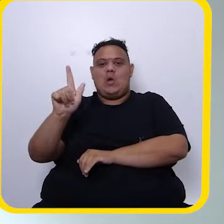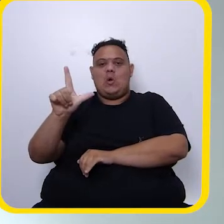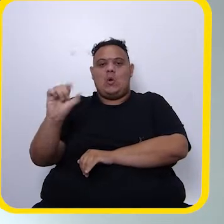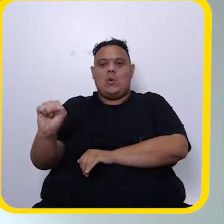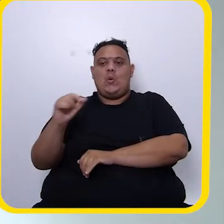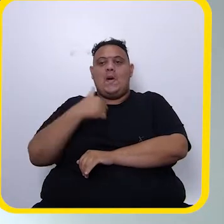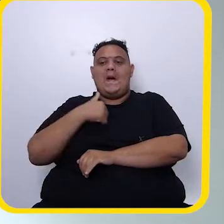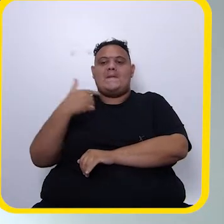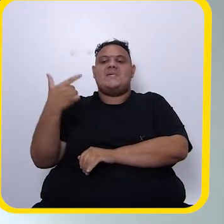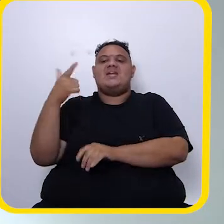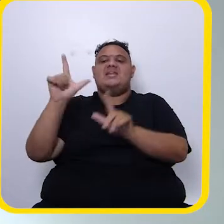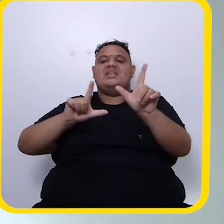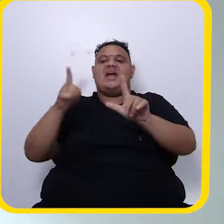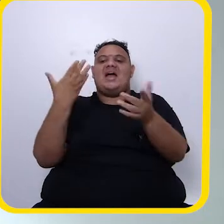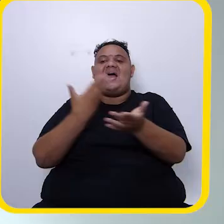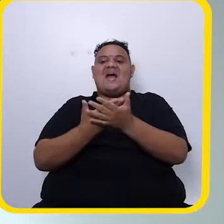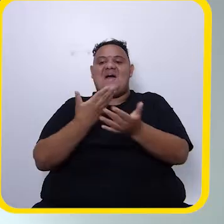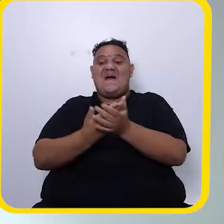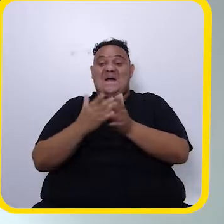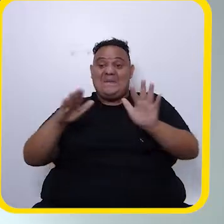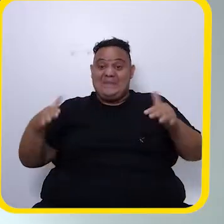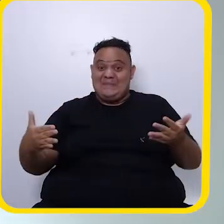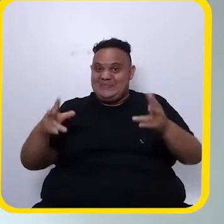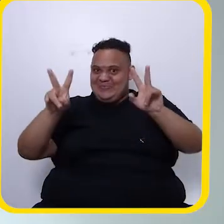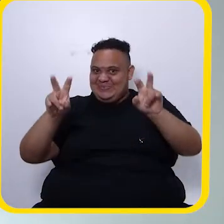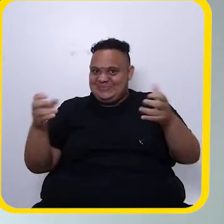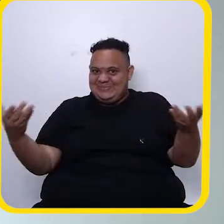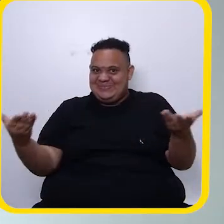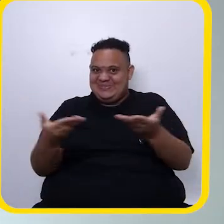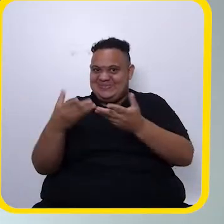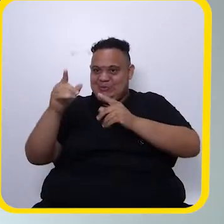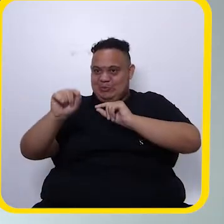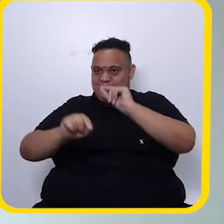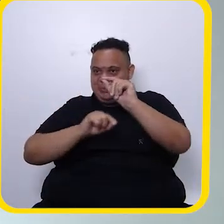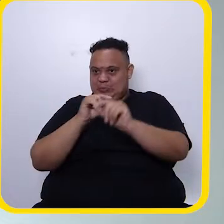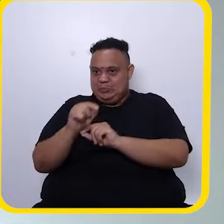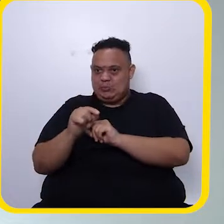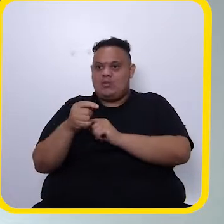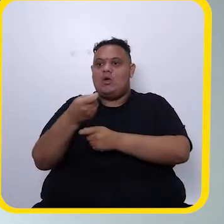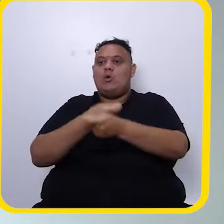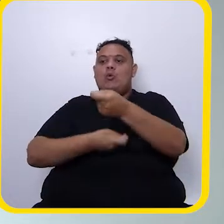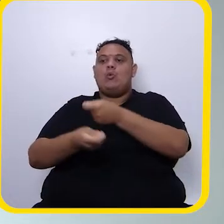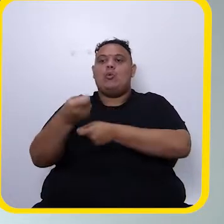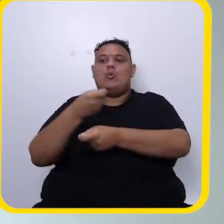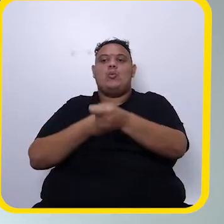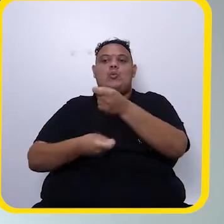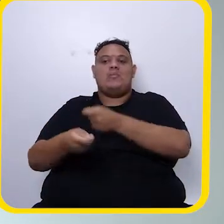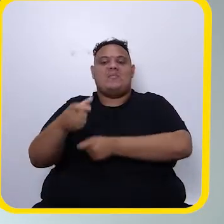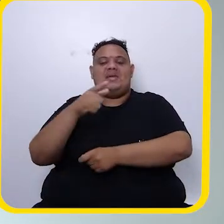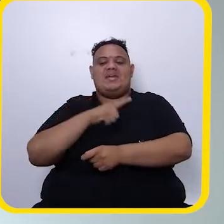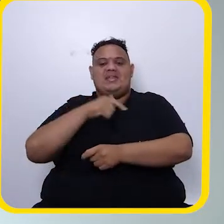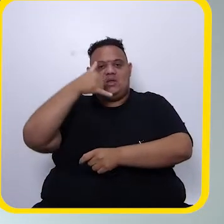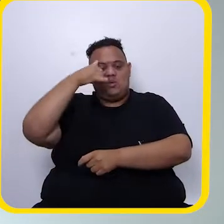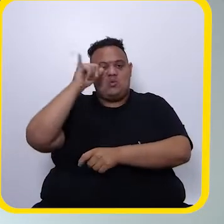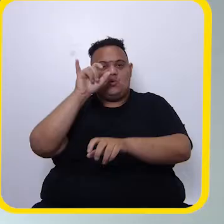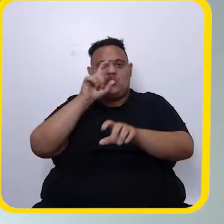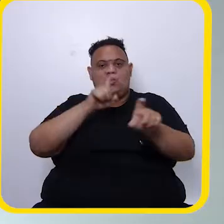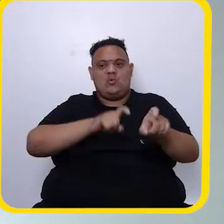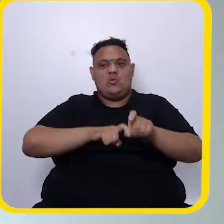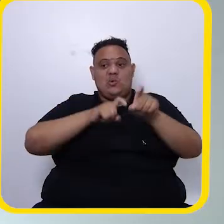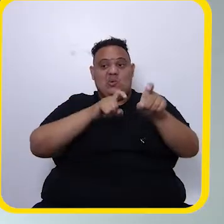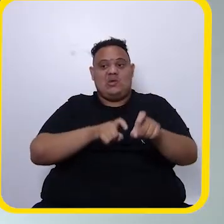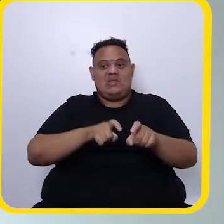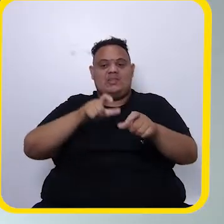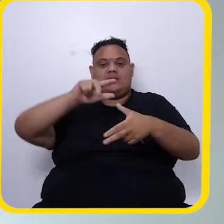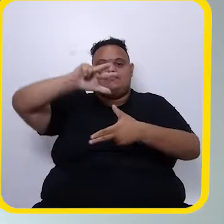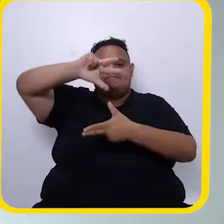e vamos dar início a mais uma teleaula. Então, o nosso tema de hoje será as economias com base agropecuária